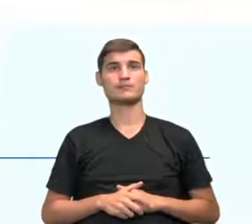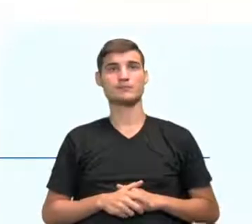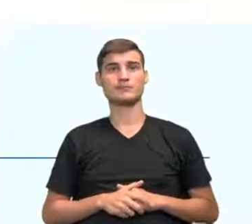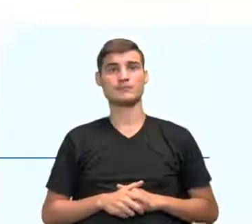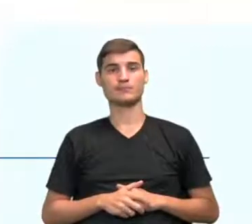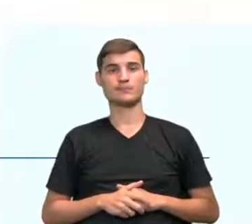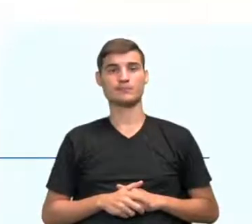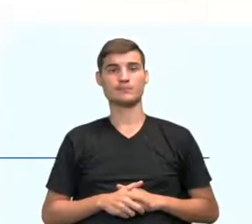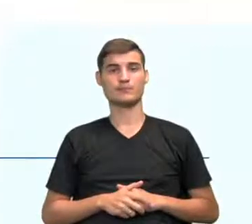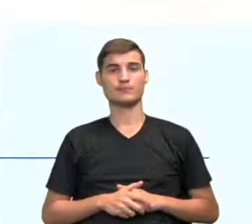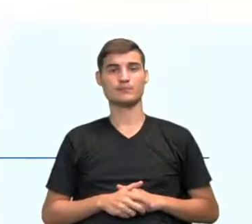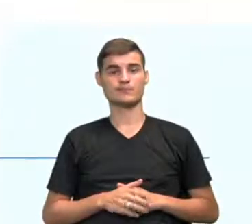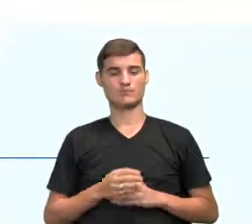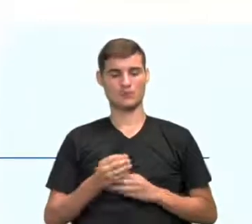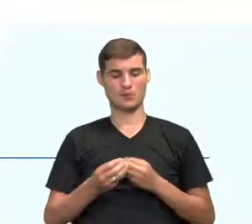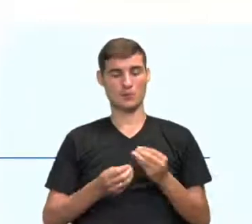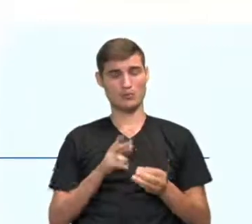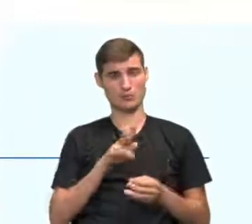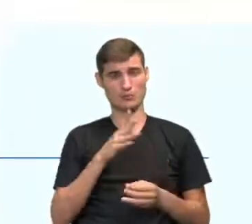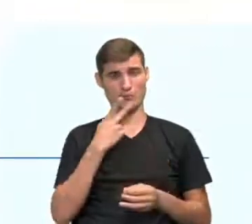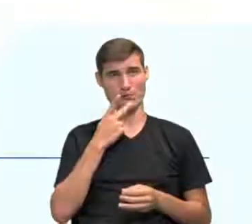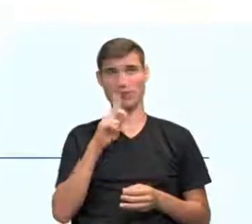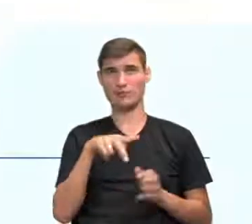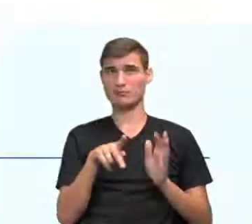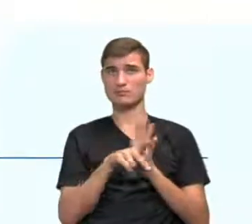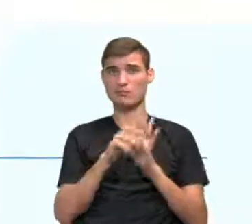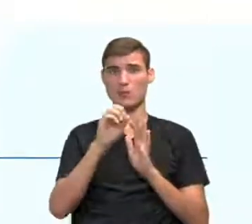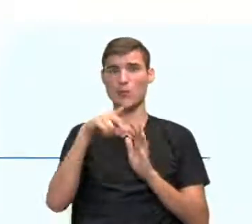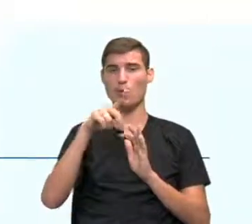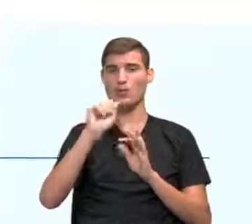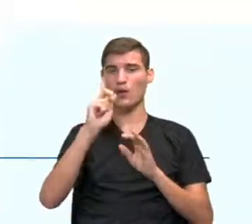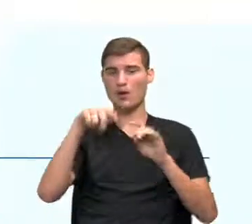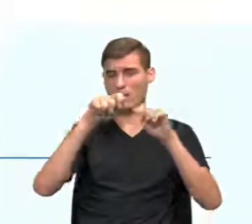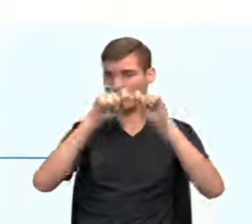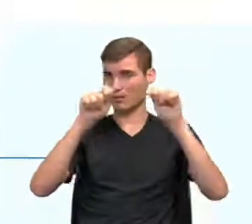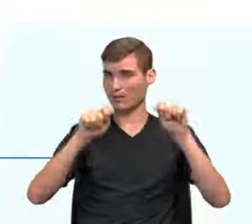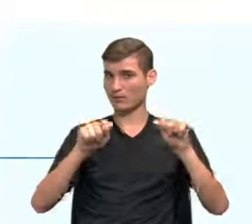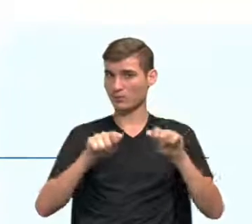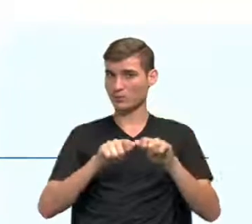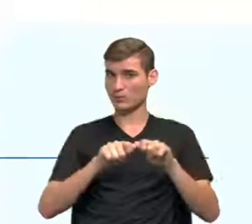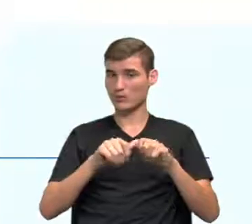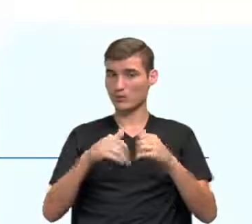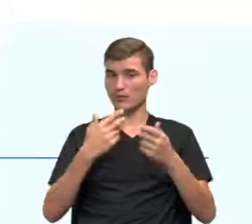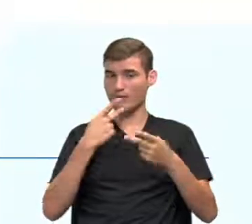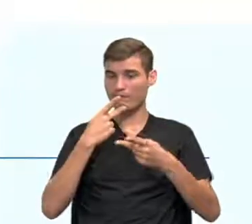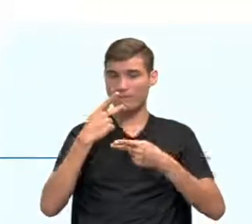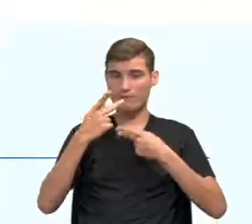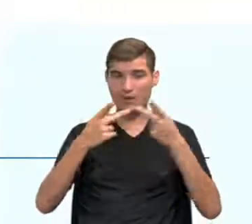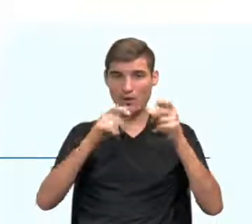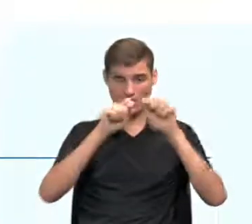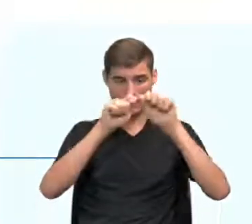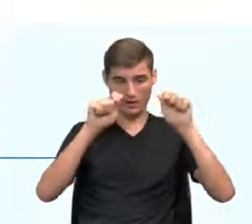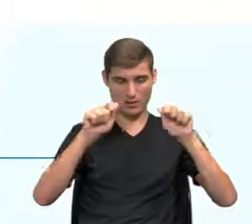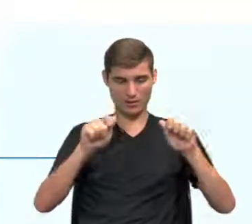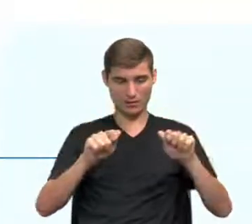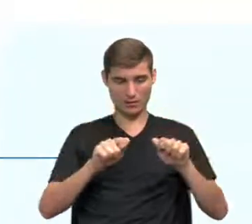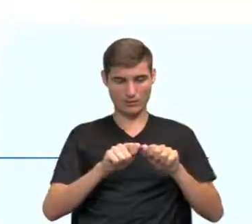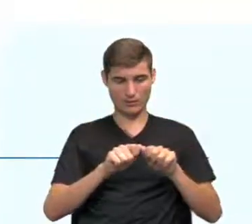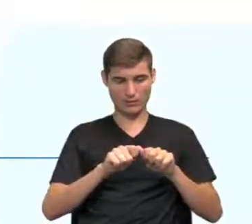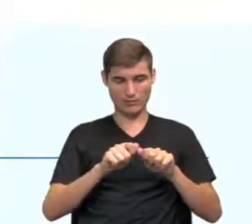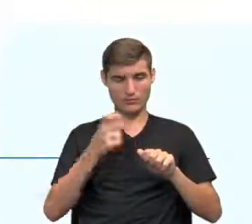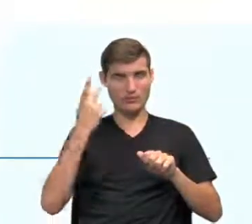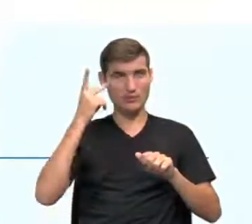eu falei, a portadora ela é uma onda analógica. Então, quando eu falo em onda analógica,